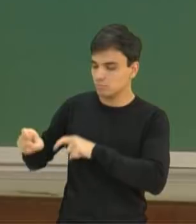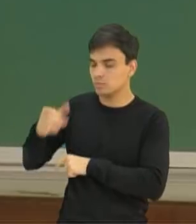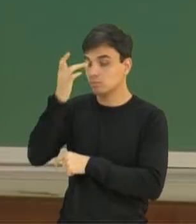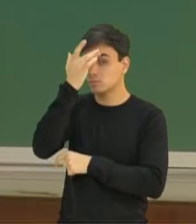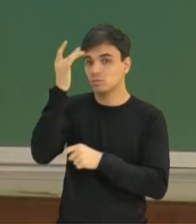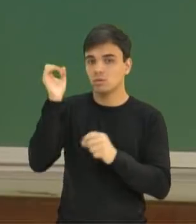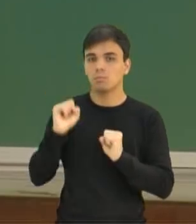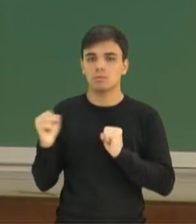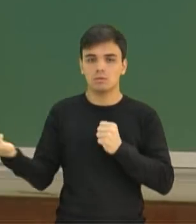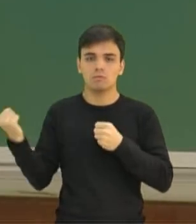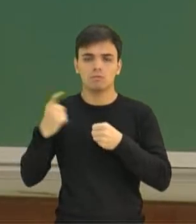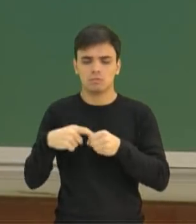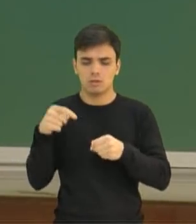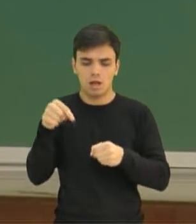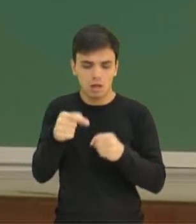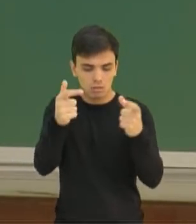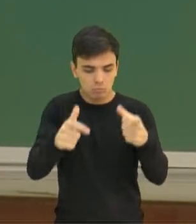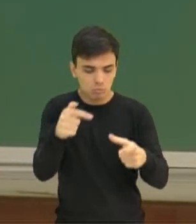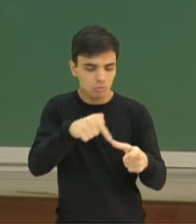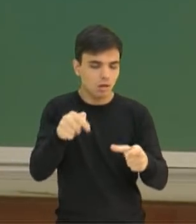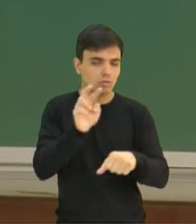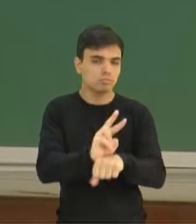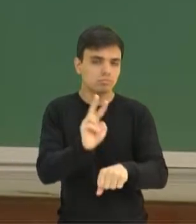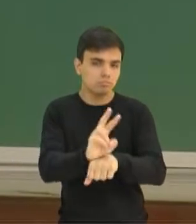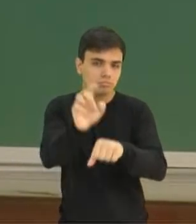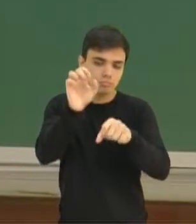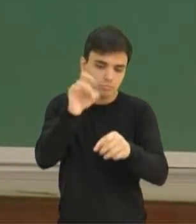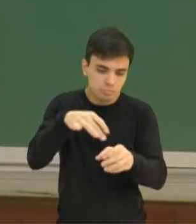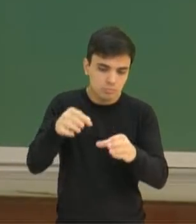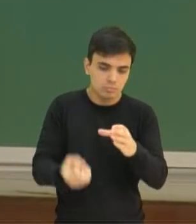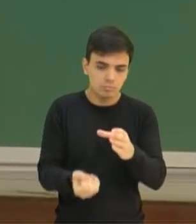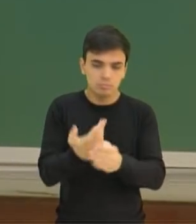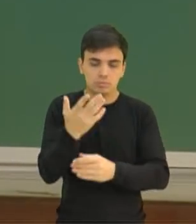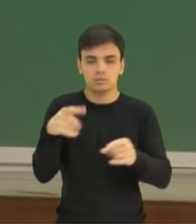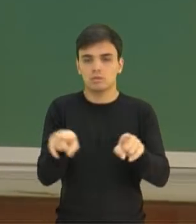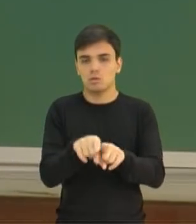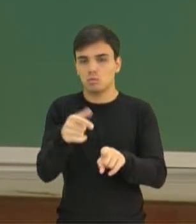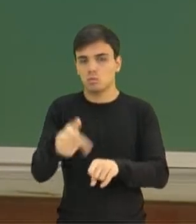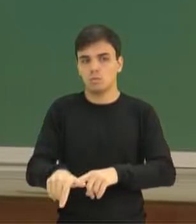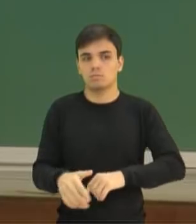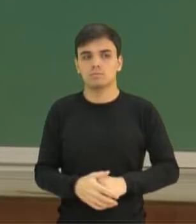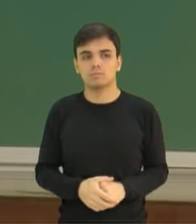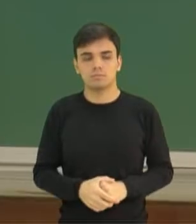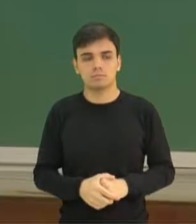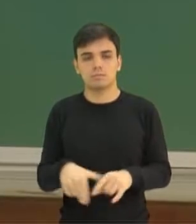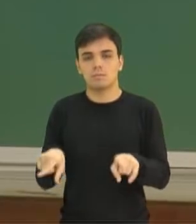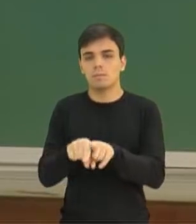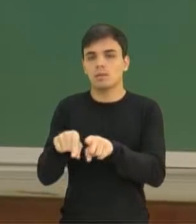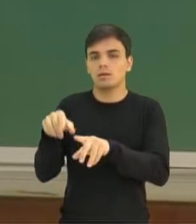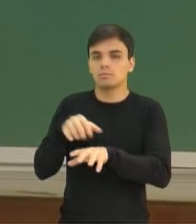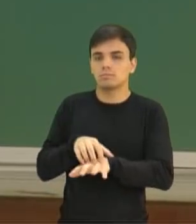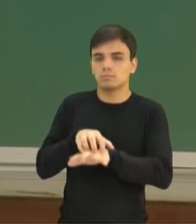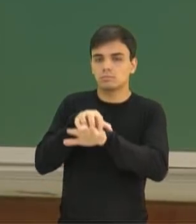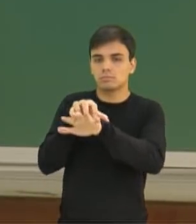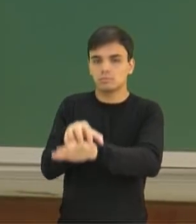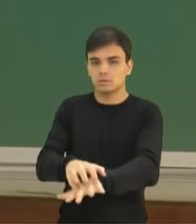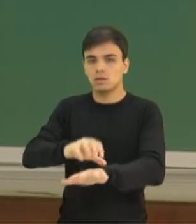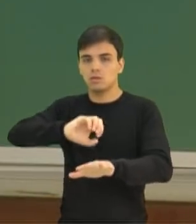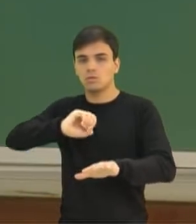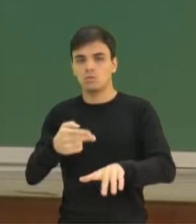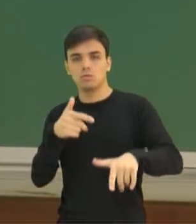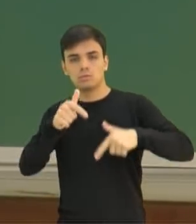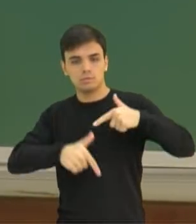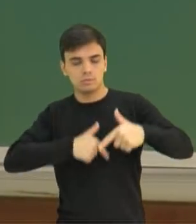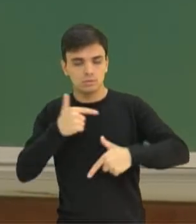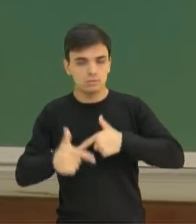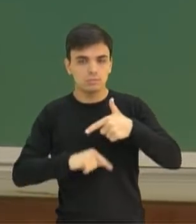para aquelas áreas e plantar, cultivar e assim sucessivamente. O turismo e as atividades que também têm essa